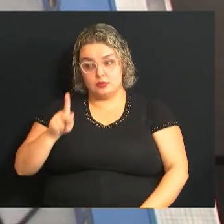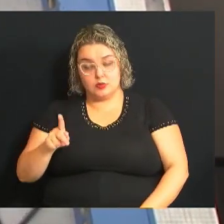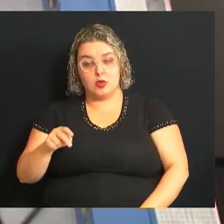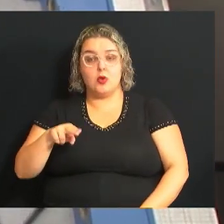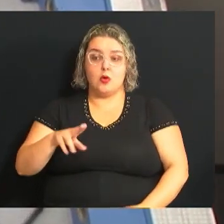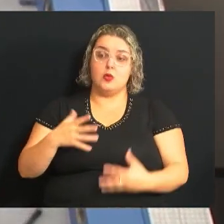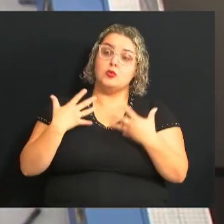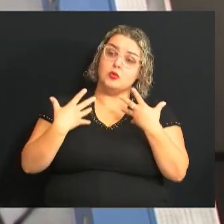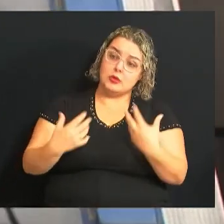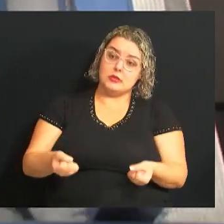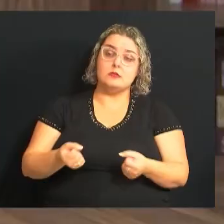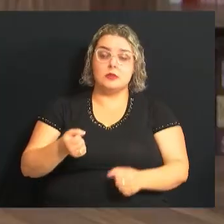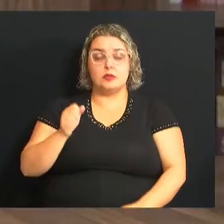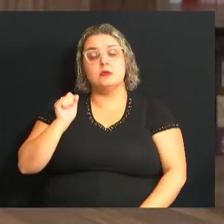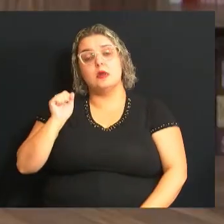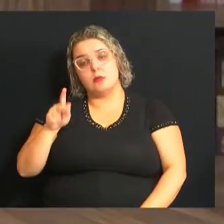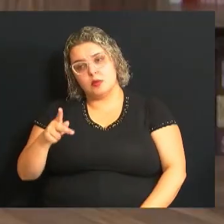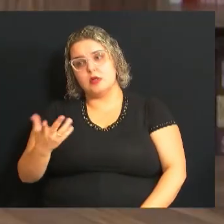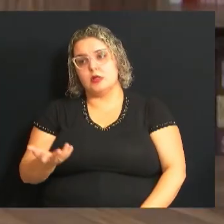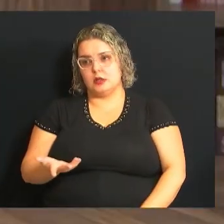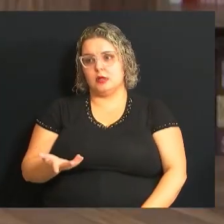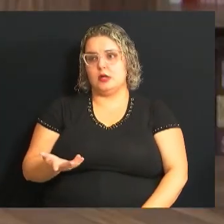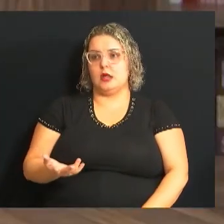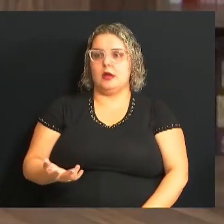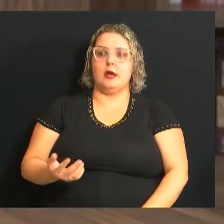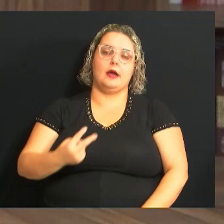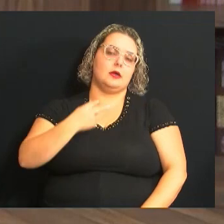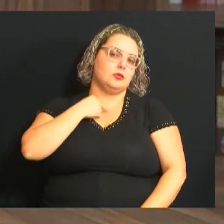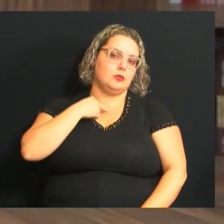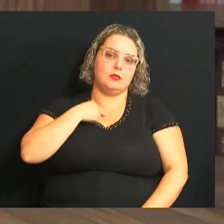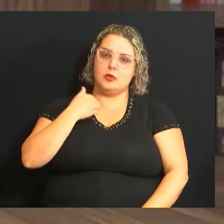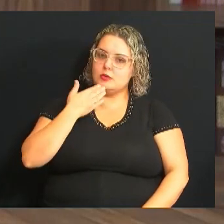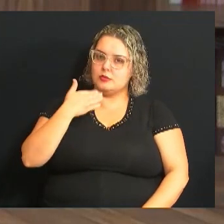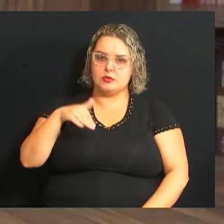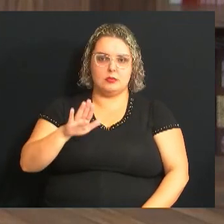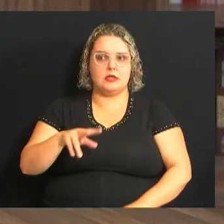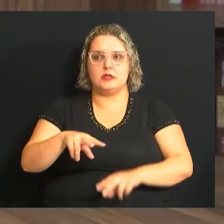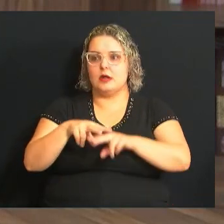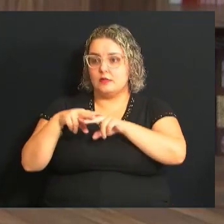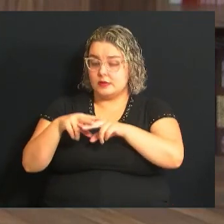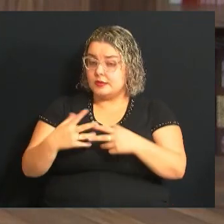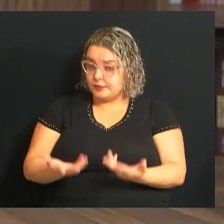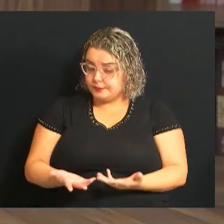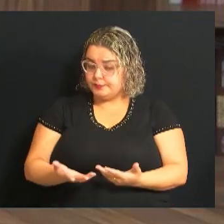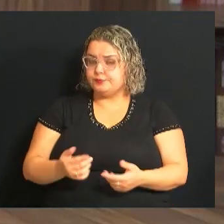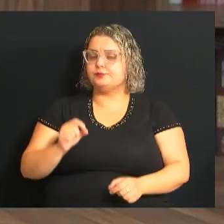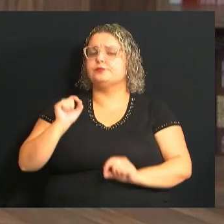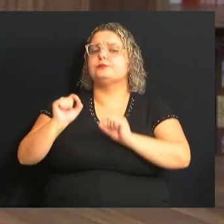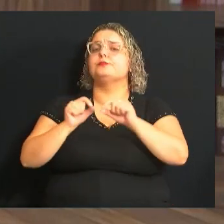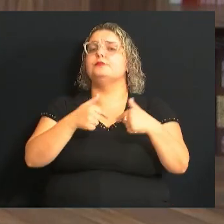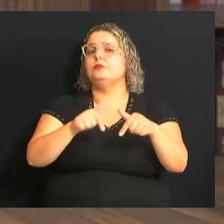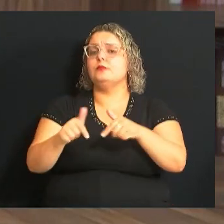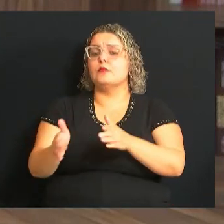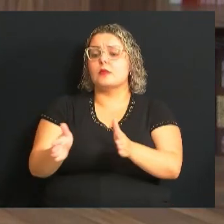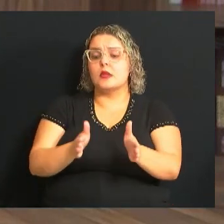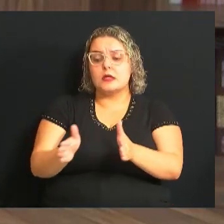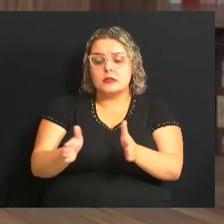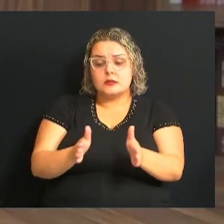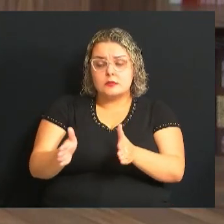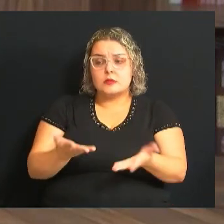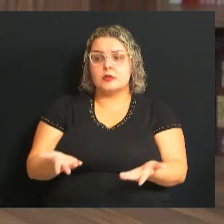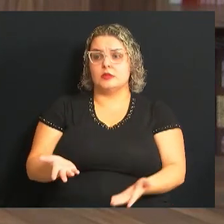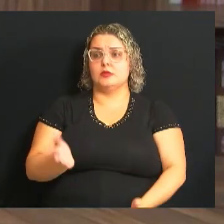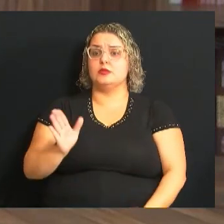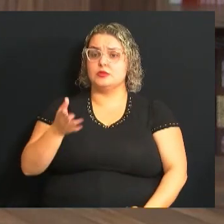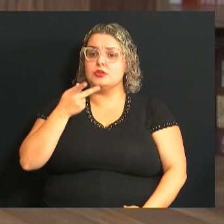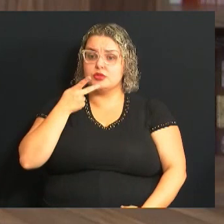da aposentadoria, aí já decaiu, não pode mais pedir essa revisão. Mas assim, quem trabalhou durante esse período aí que você já